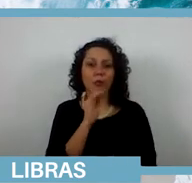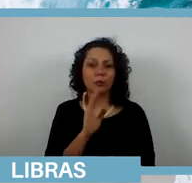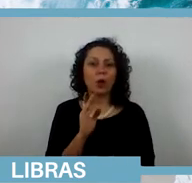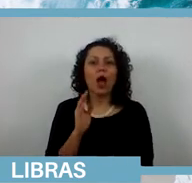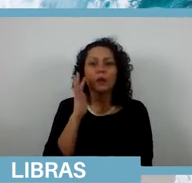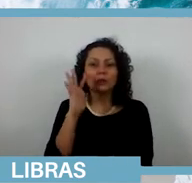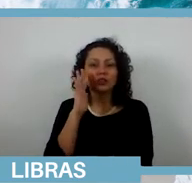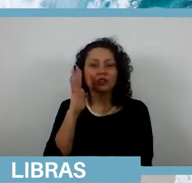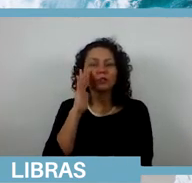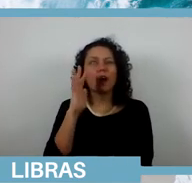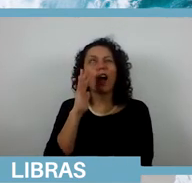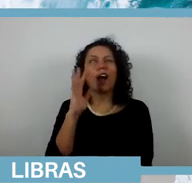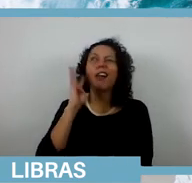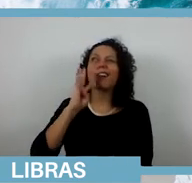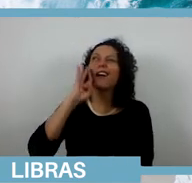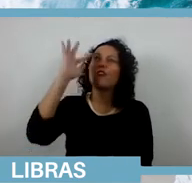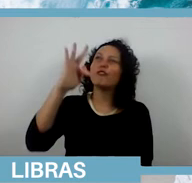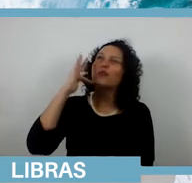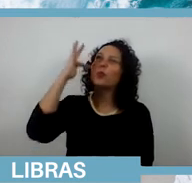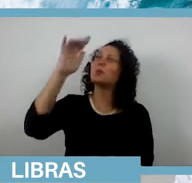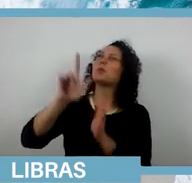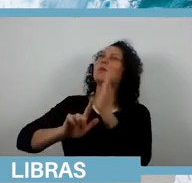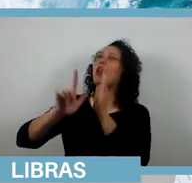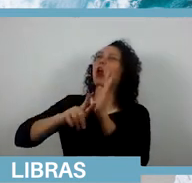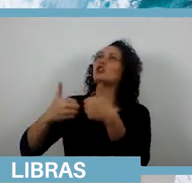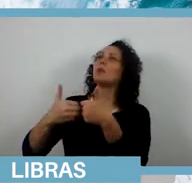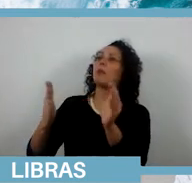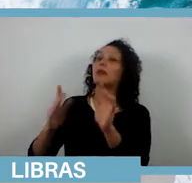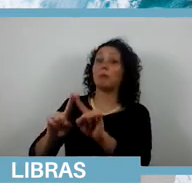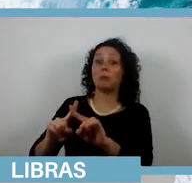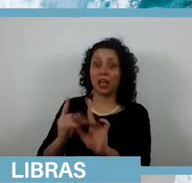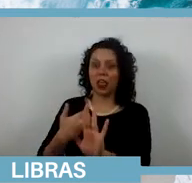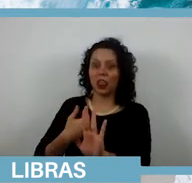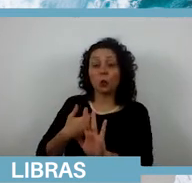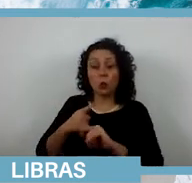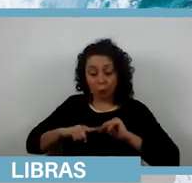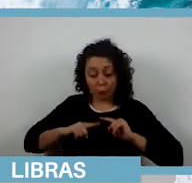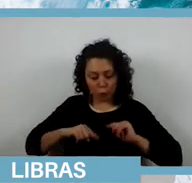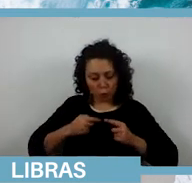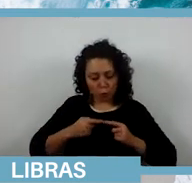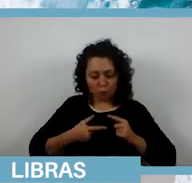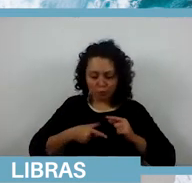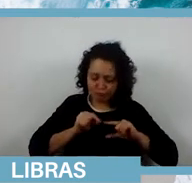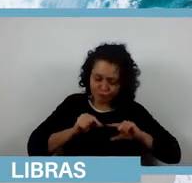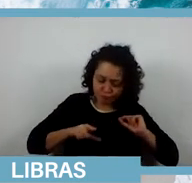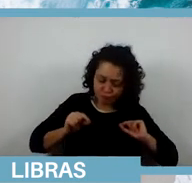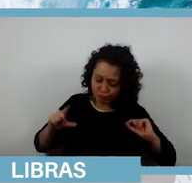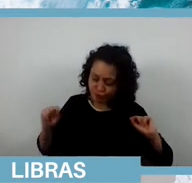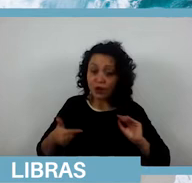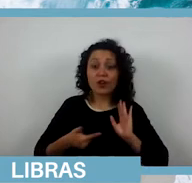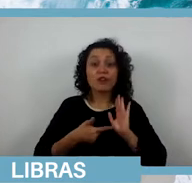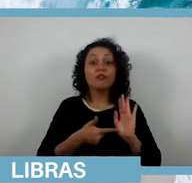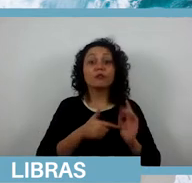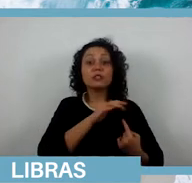ter uma loja, mas o que que eu fiz? Peguei uma amostra de alguns produtos que eu tinha e fui expor em feiras,